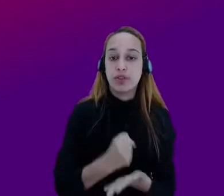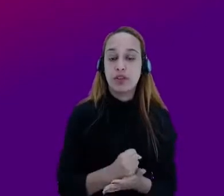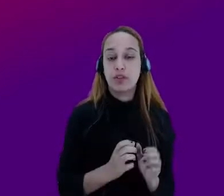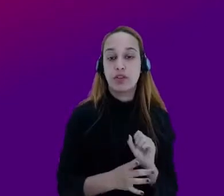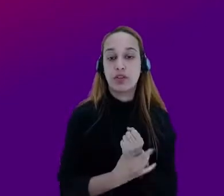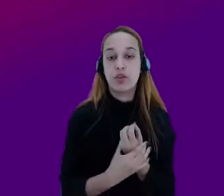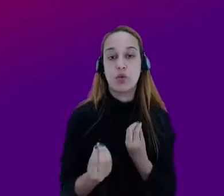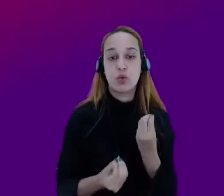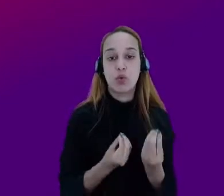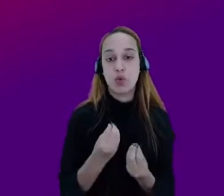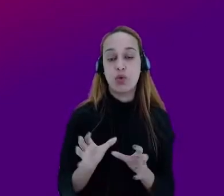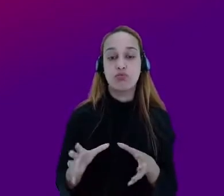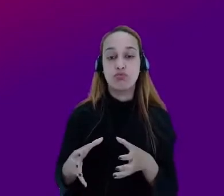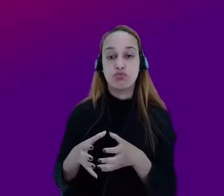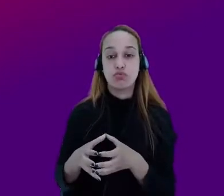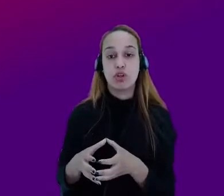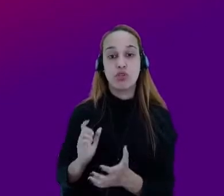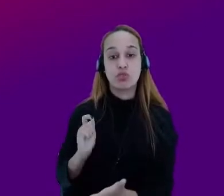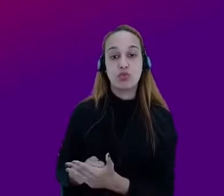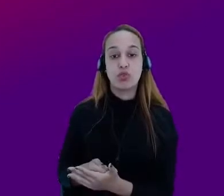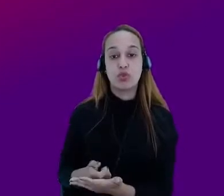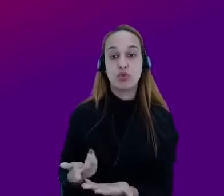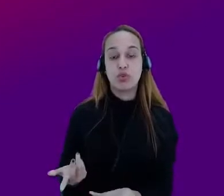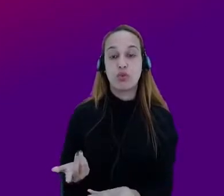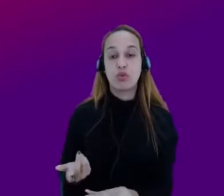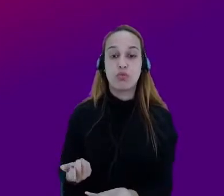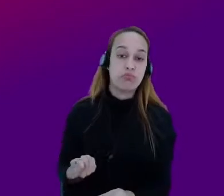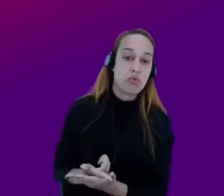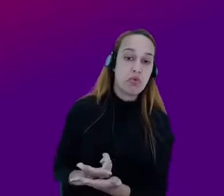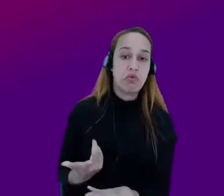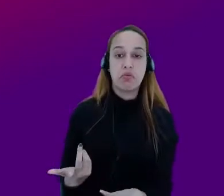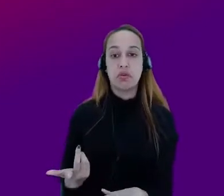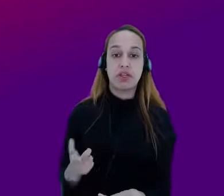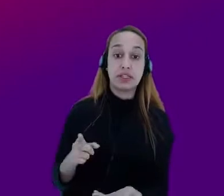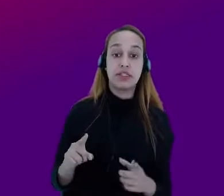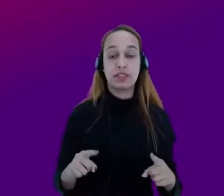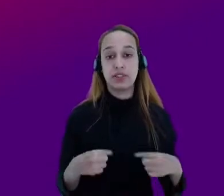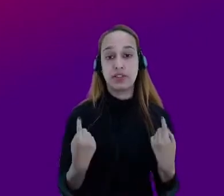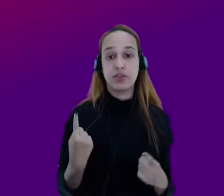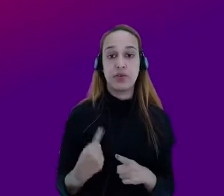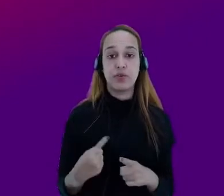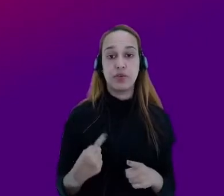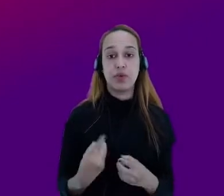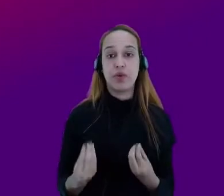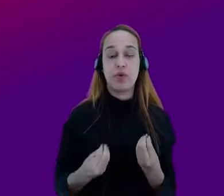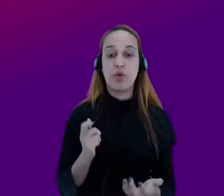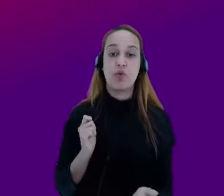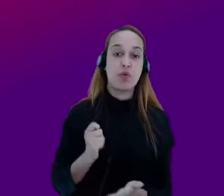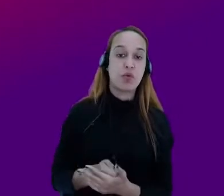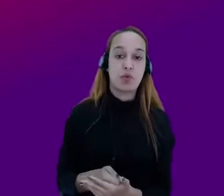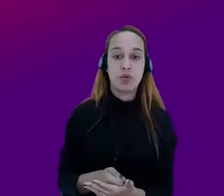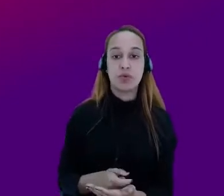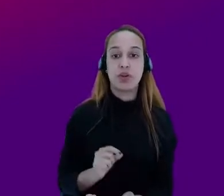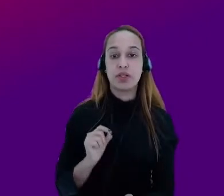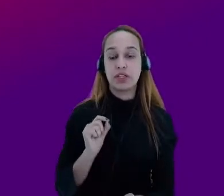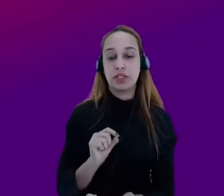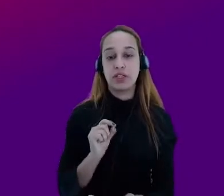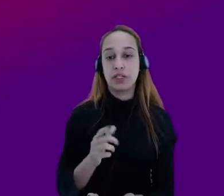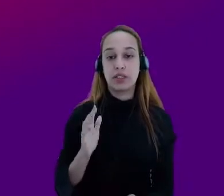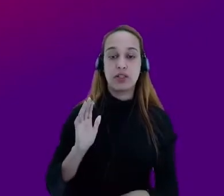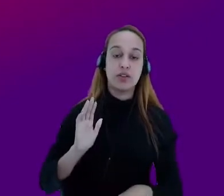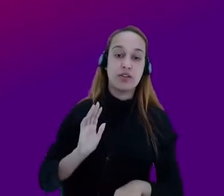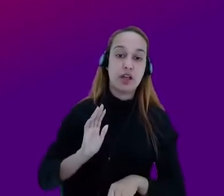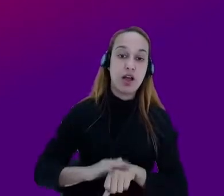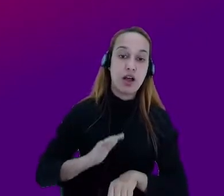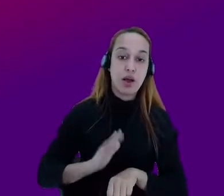de compras. Então, isso é um desafio que a gente tem que fazer, porque não dá para comprar seguro, o mesmo seguro, a mesma